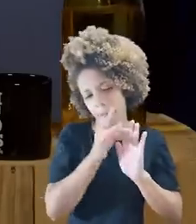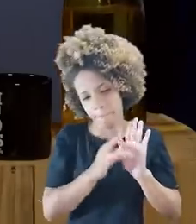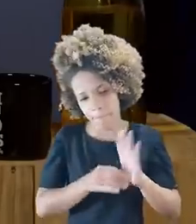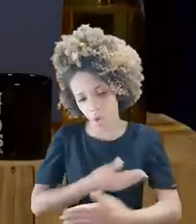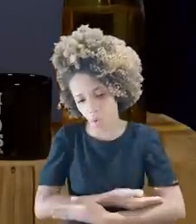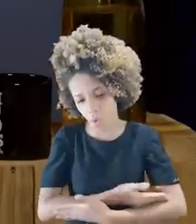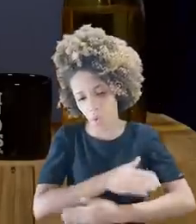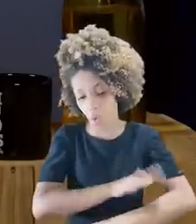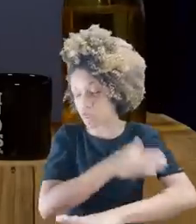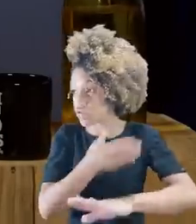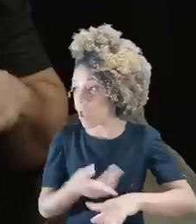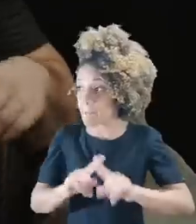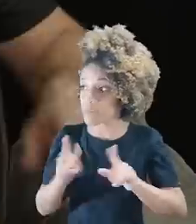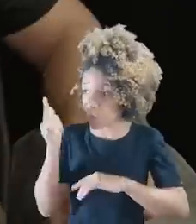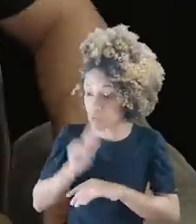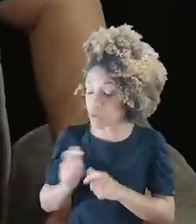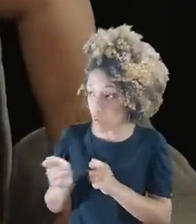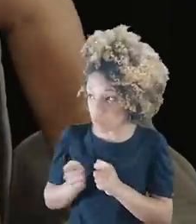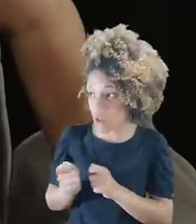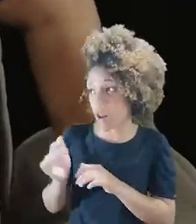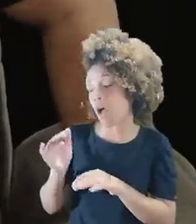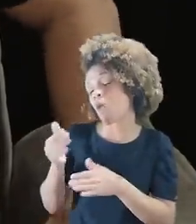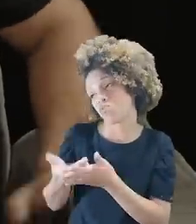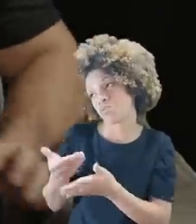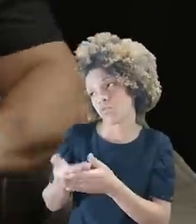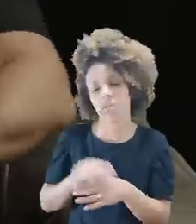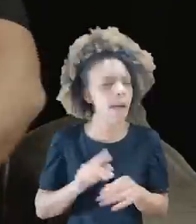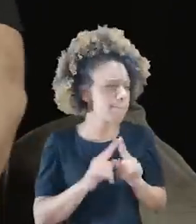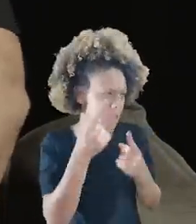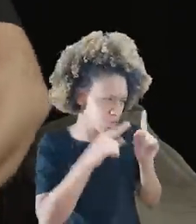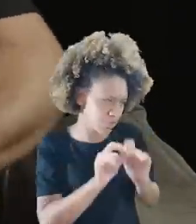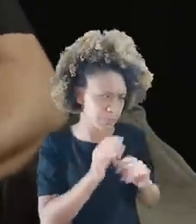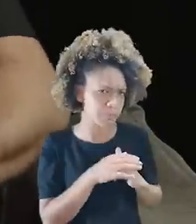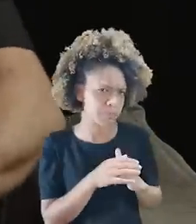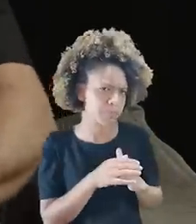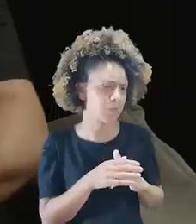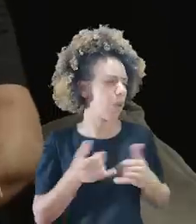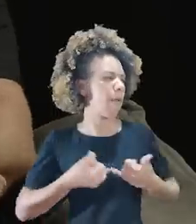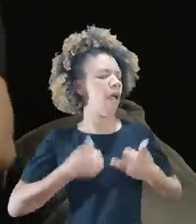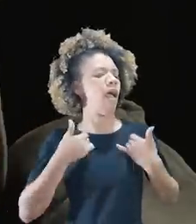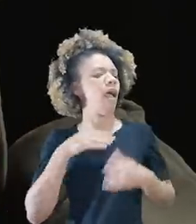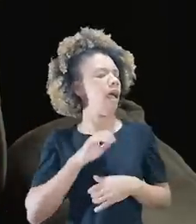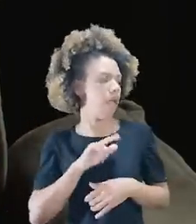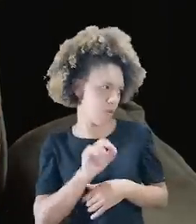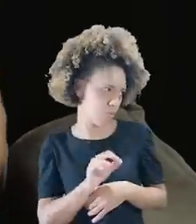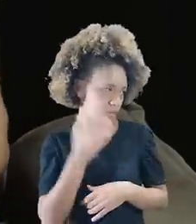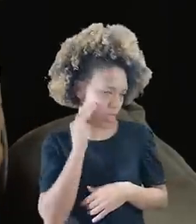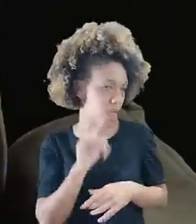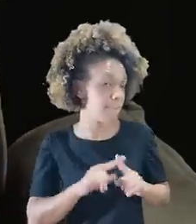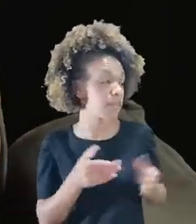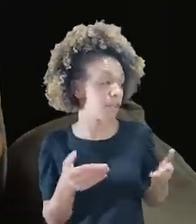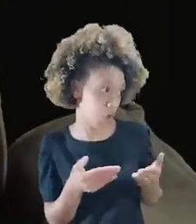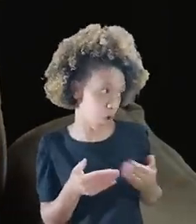durante o dia Mas eu também consigo conciliar mas a minha maior dúvida sobre sobre sobre isso assim é sobre ego que eu queria entender assim você agora